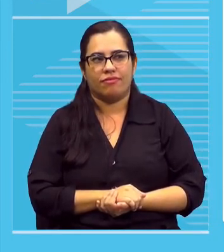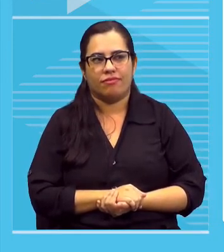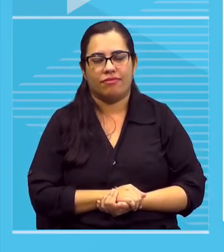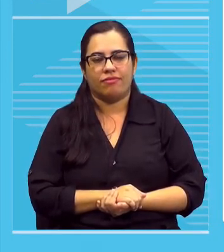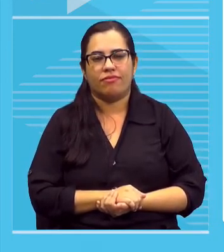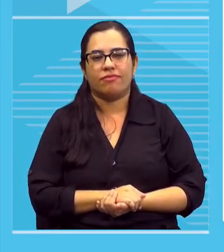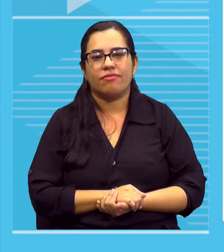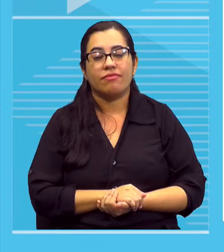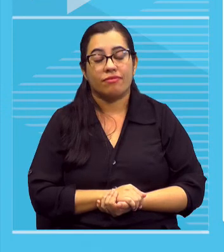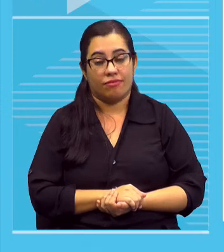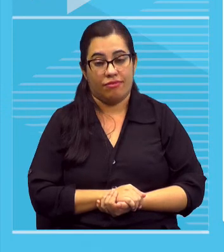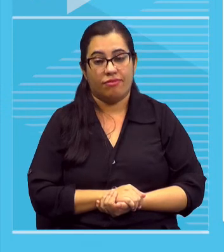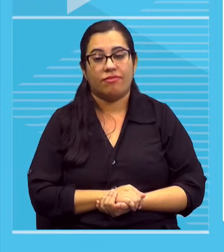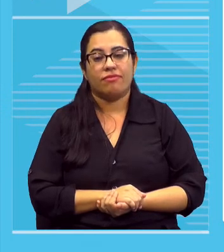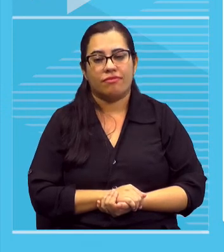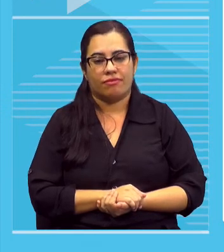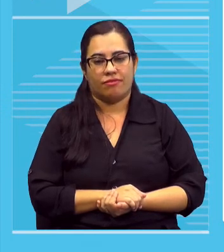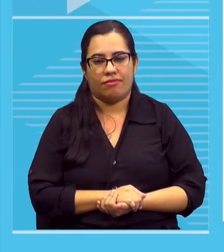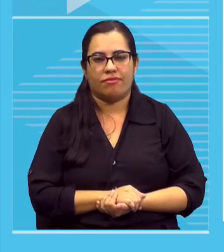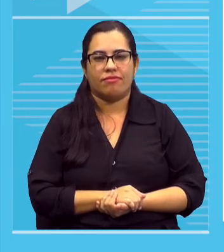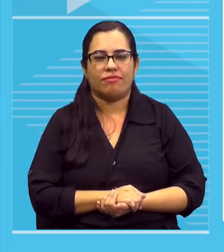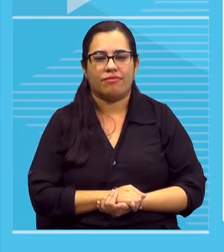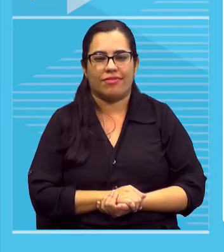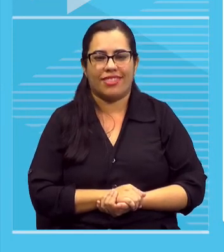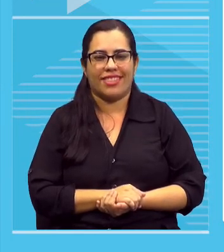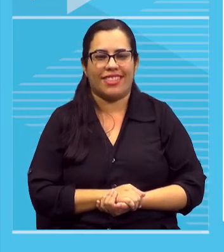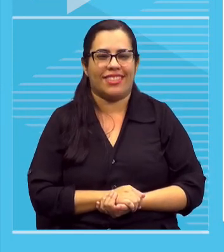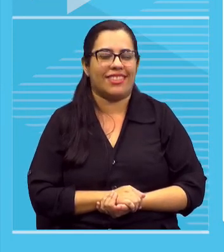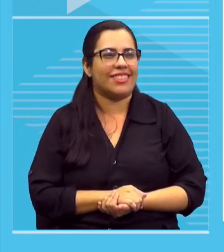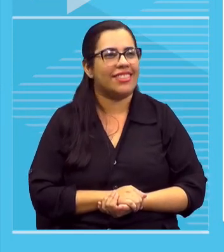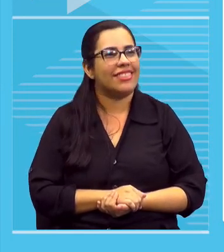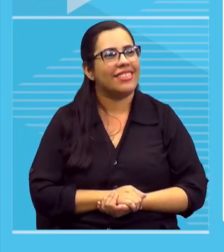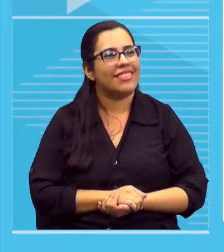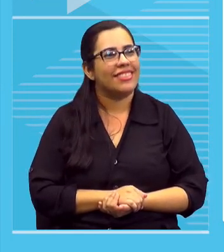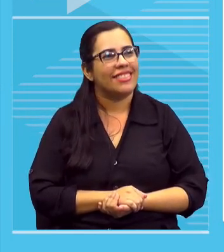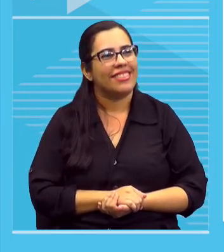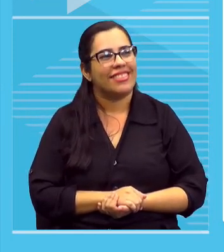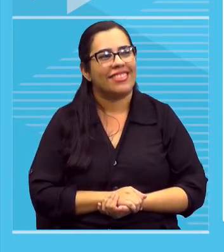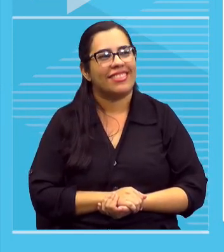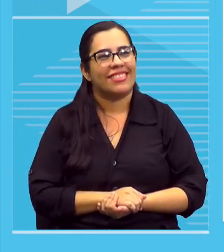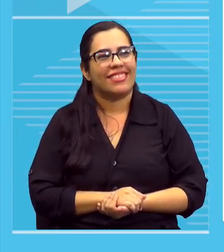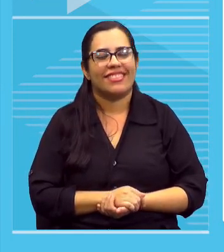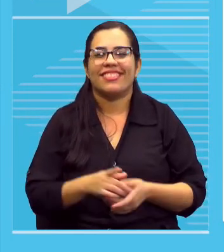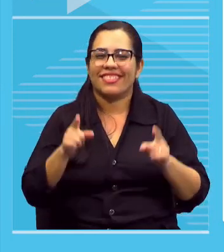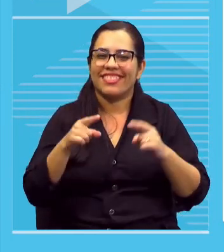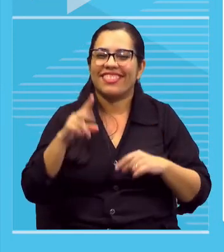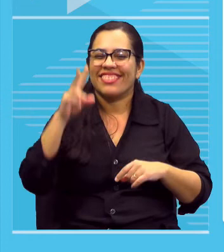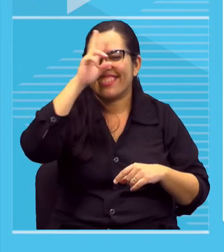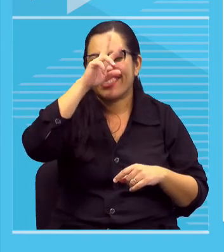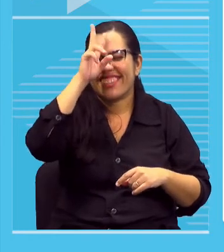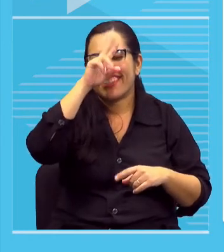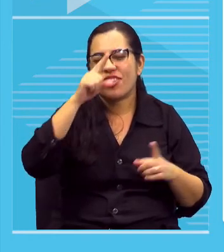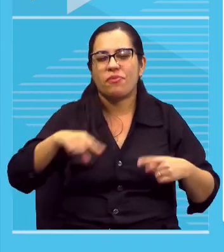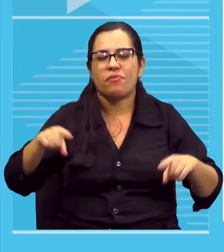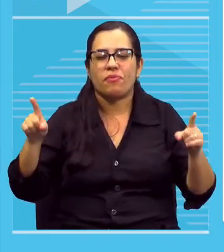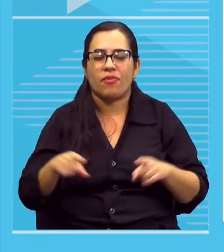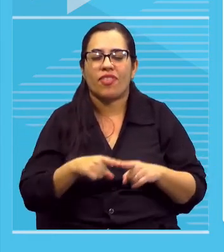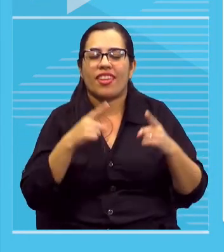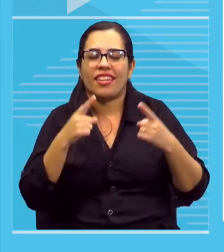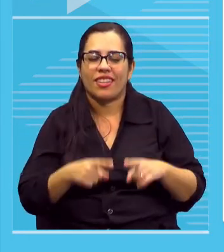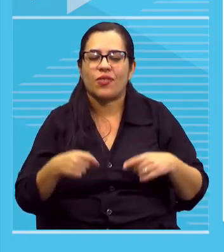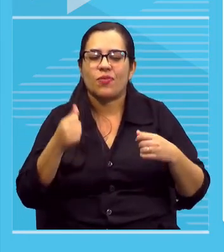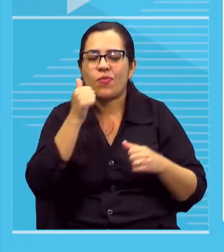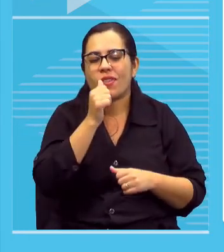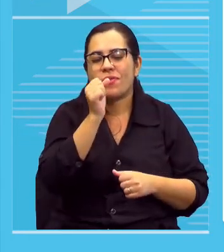quem é eu estou só qual é a música da Vanessa da Mata não me deixe